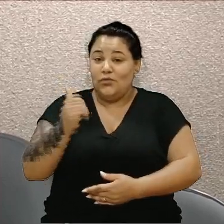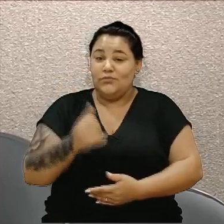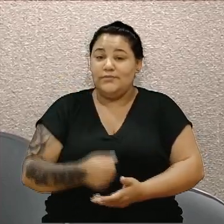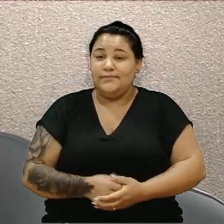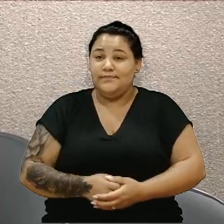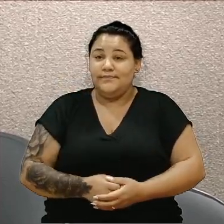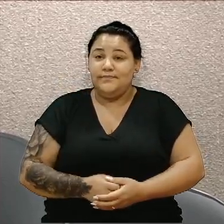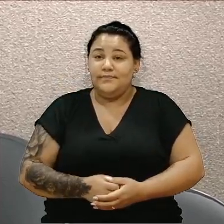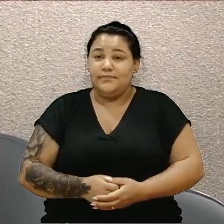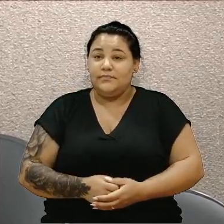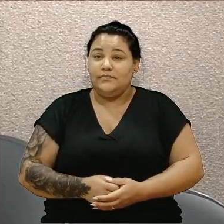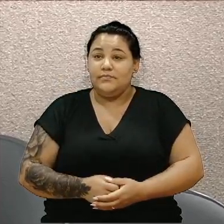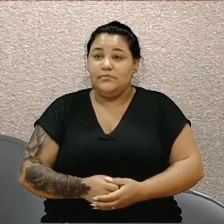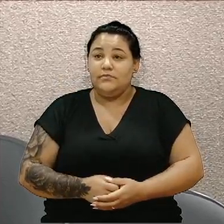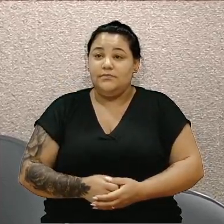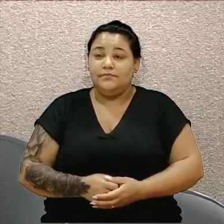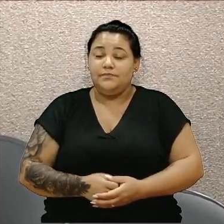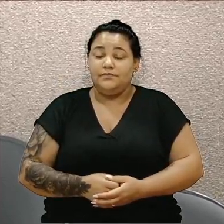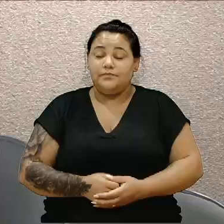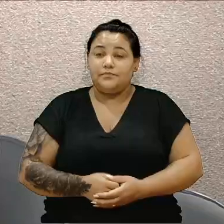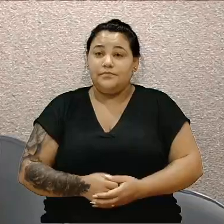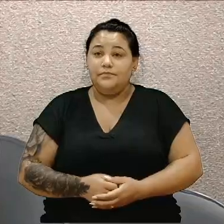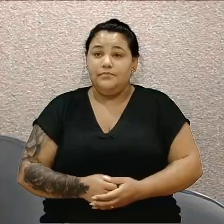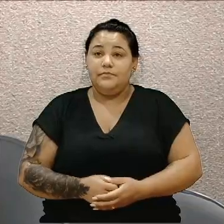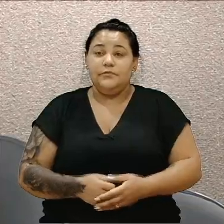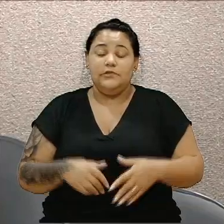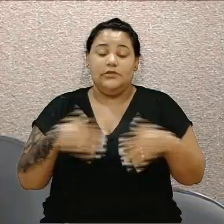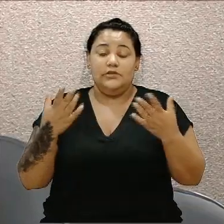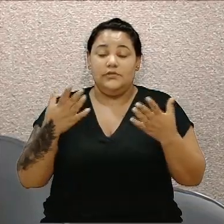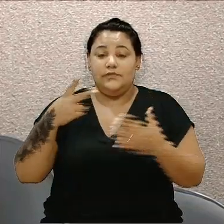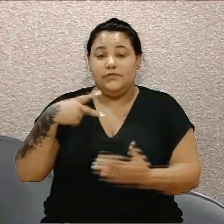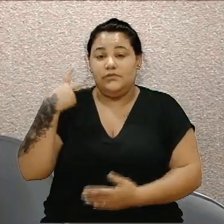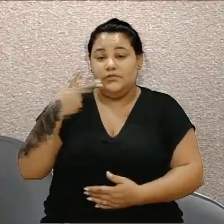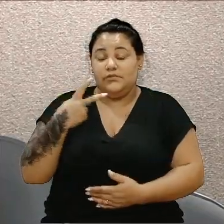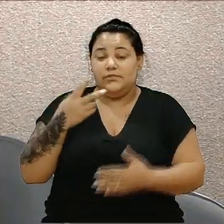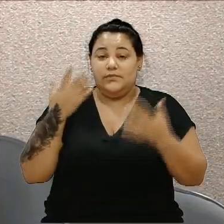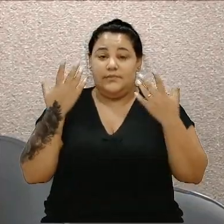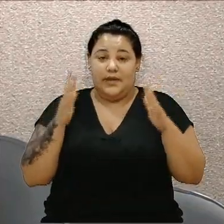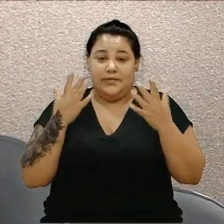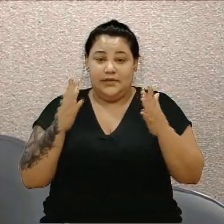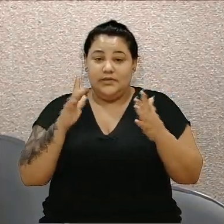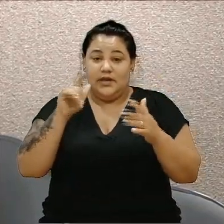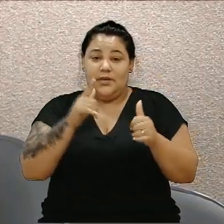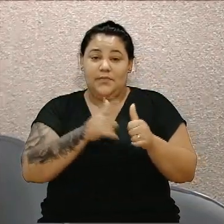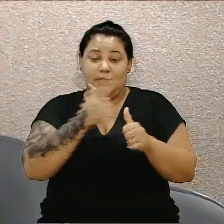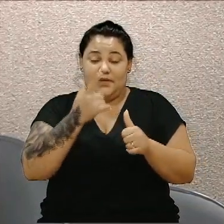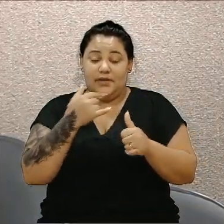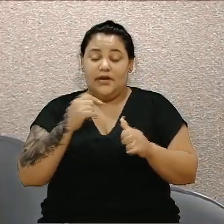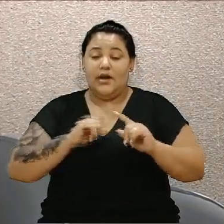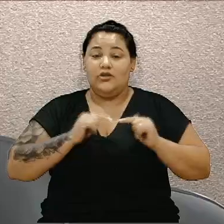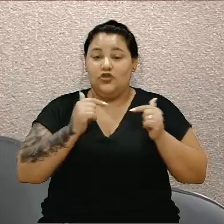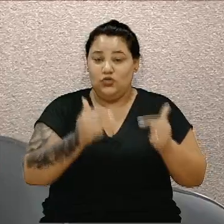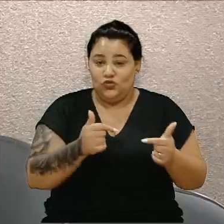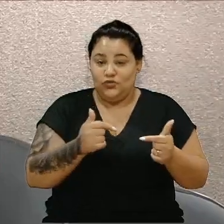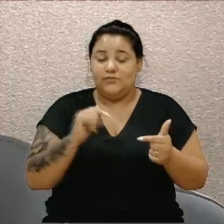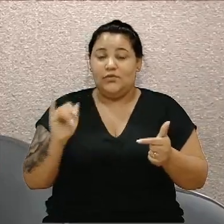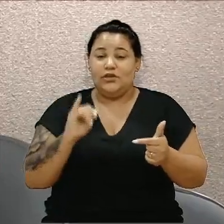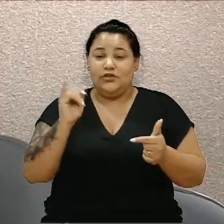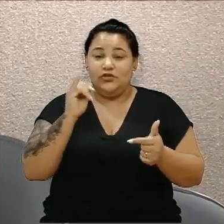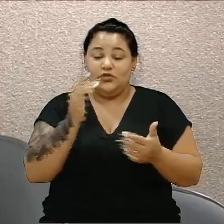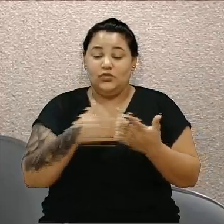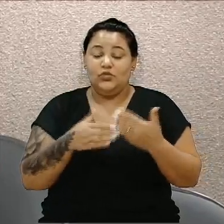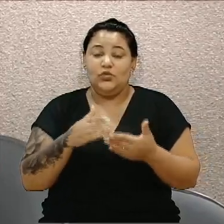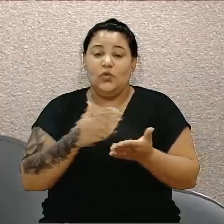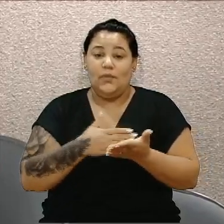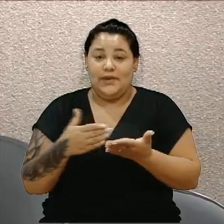funcione. Então, vereadora, parabéns. Esse é o primeiro passo, né? Tudo começa pelo